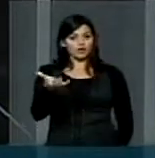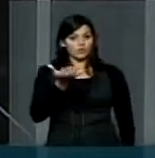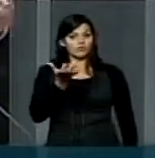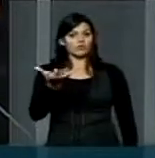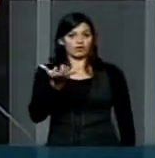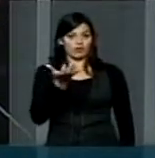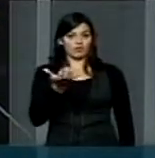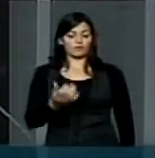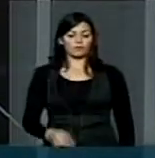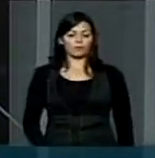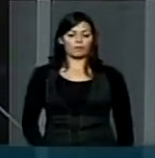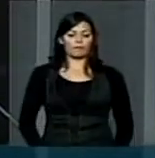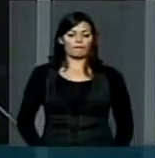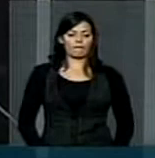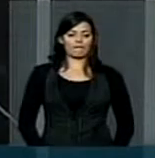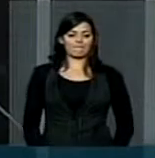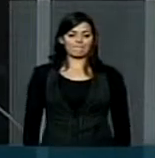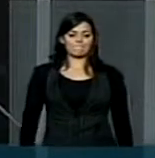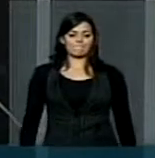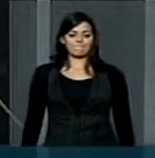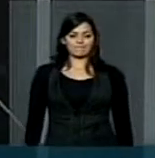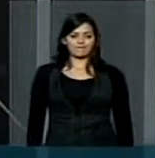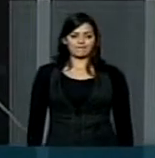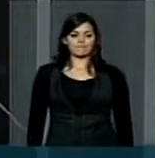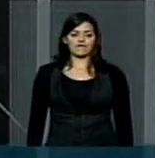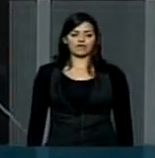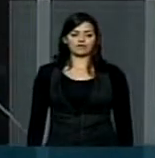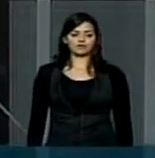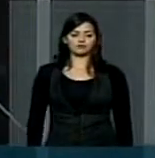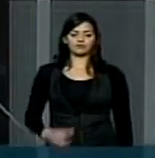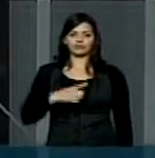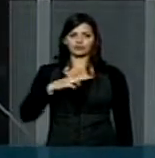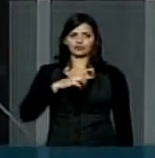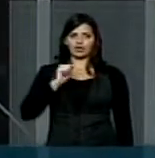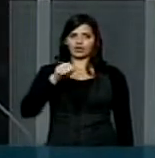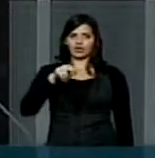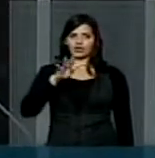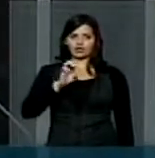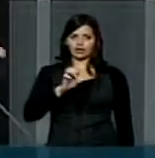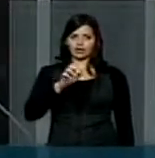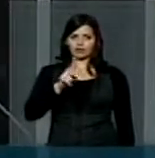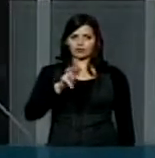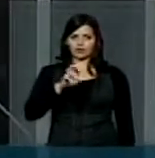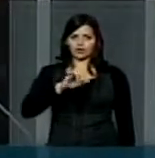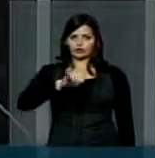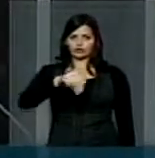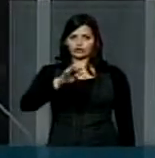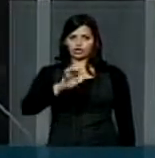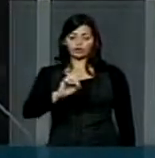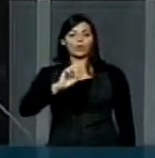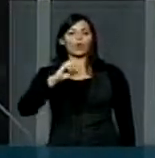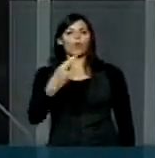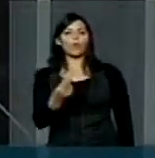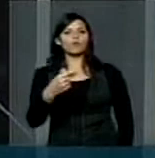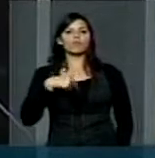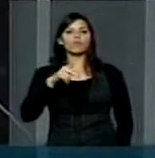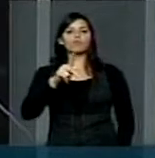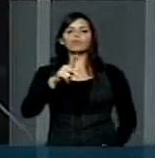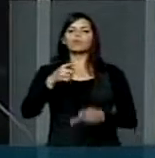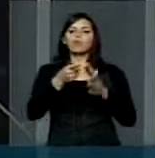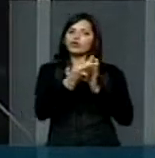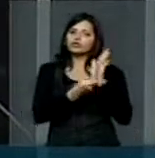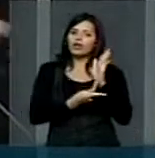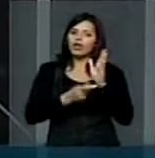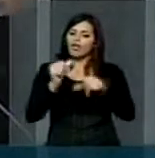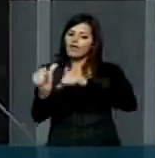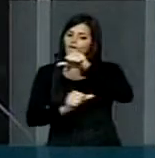não chamar este anteprojeto ou projeto de reforma do Código Penal